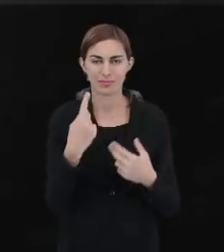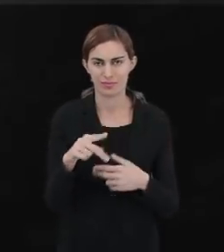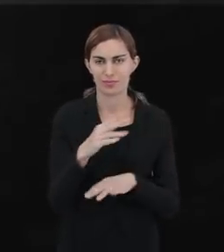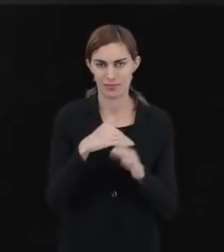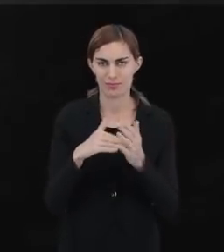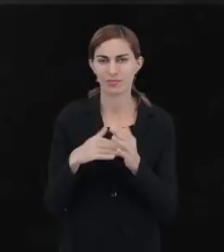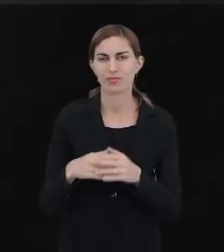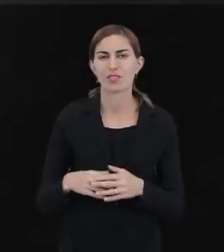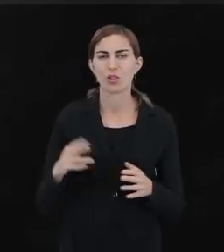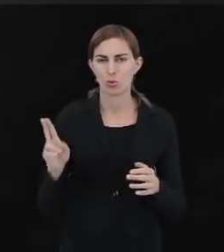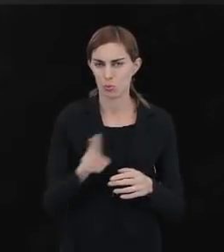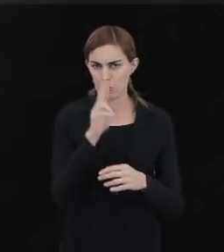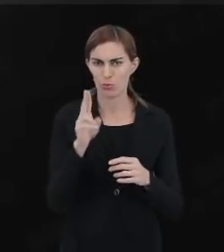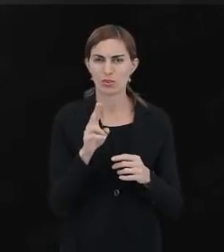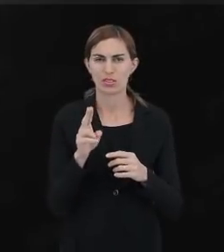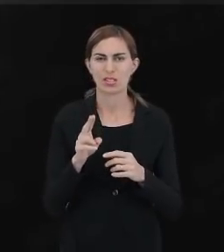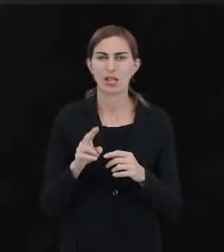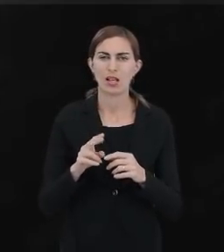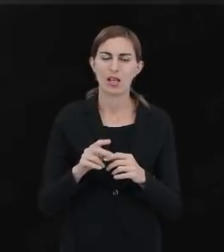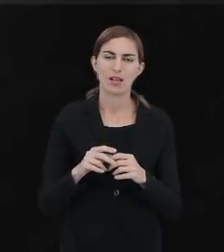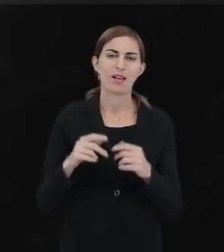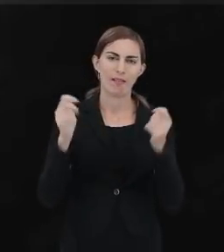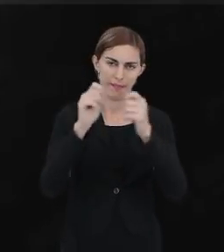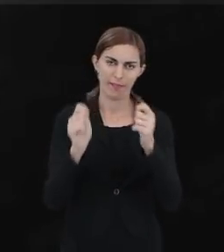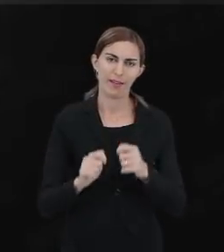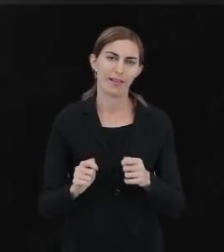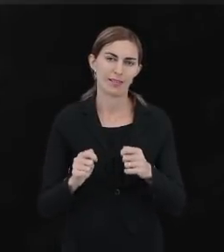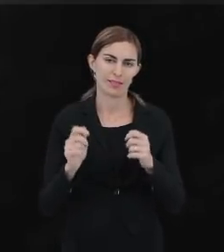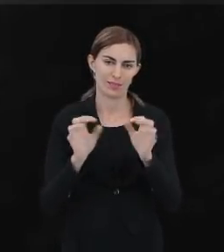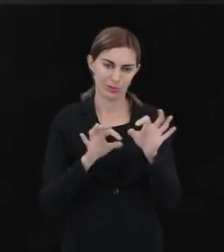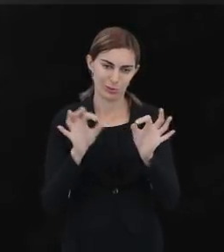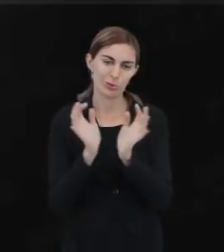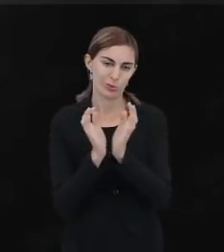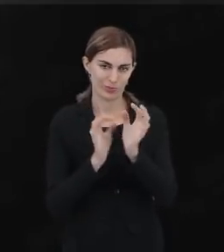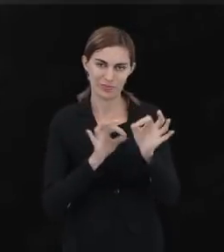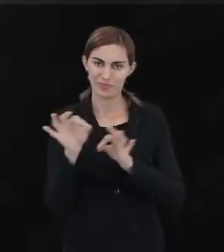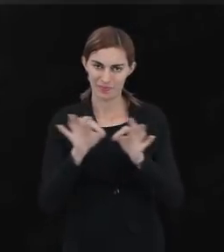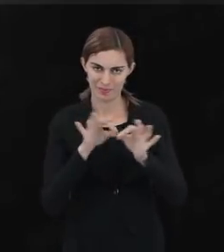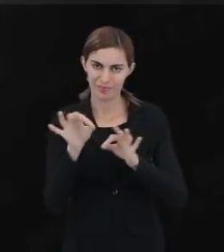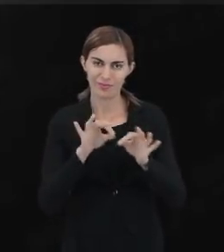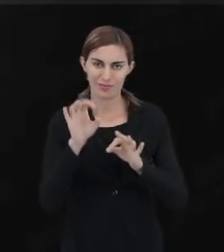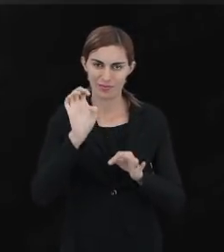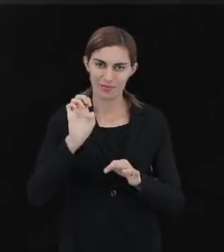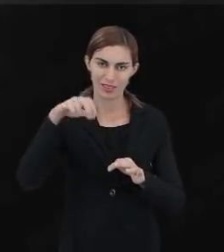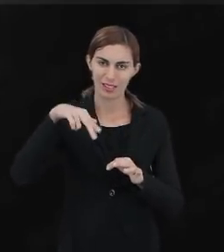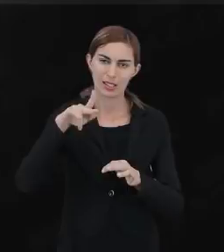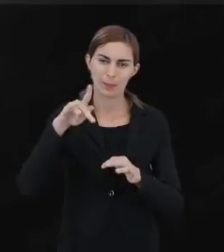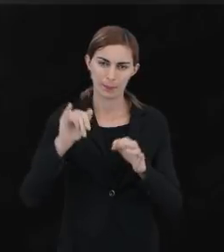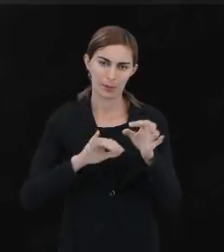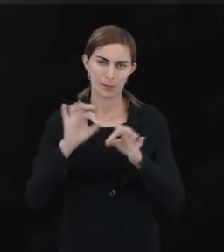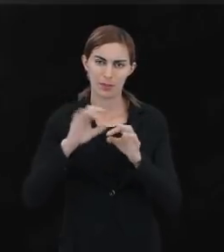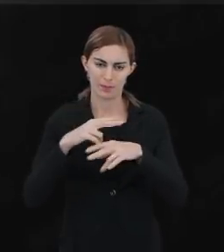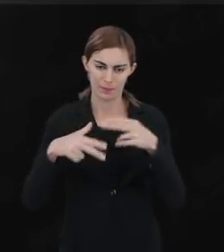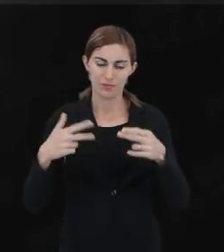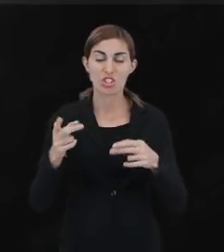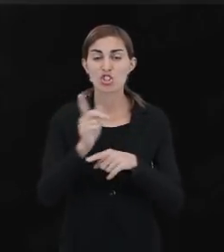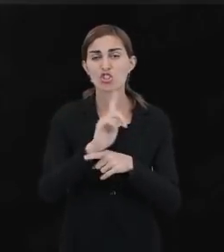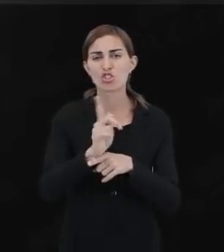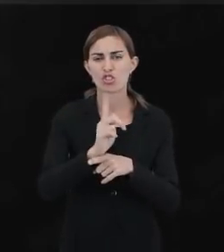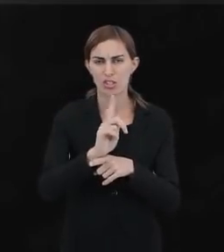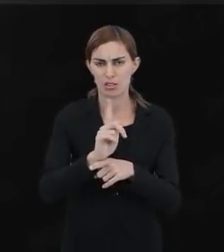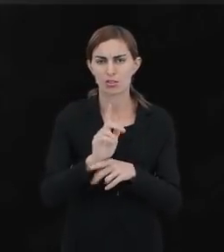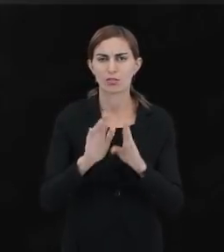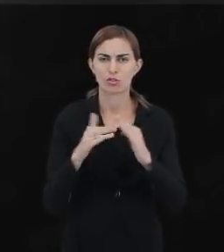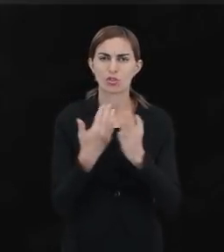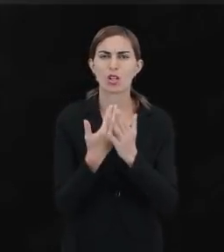vai usar aqui uma martinec que a equipe preparou pra gente que fala que a gestão escolar ela tem várias